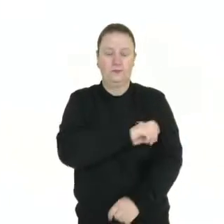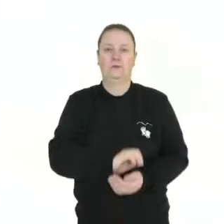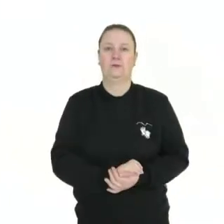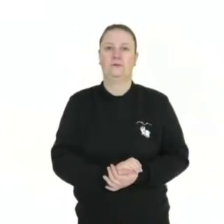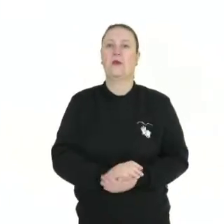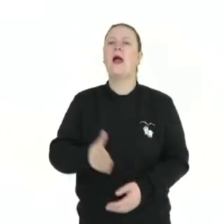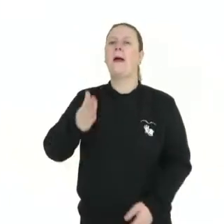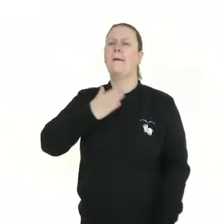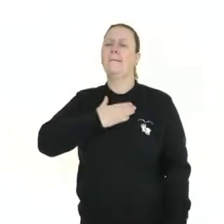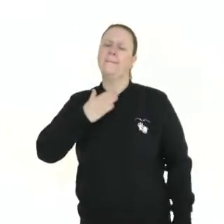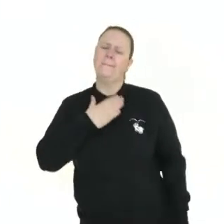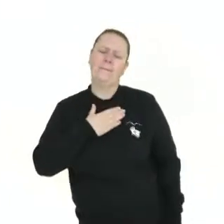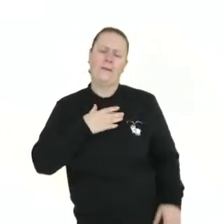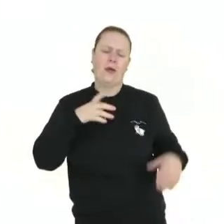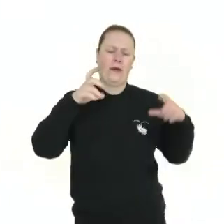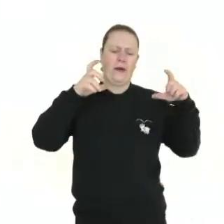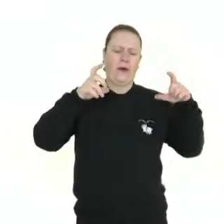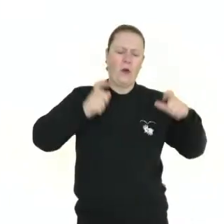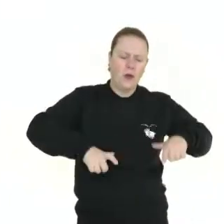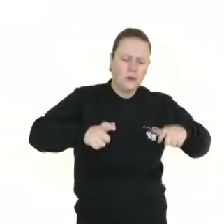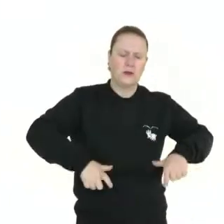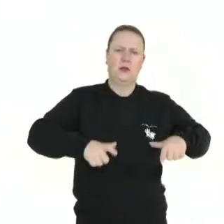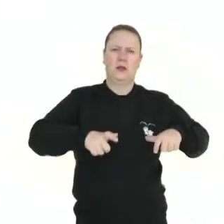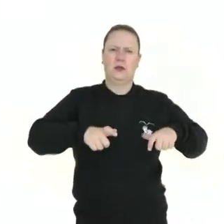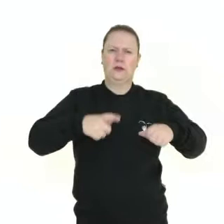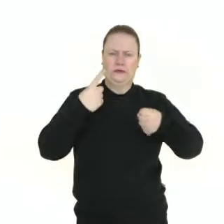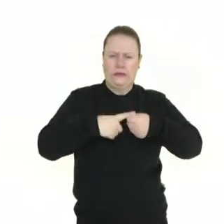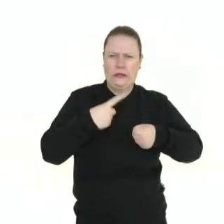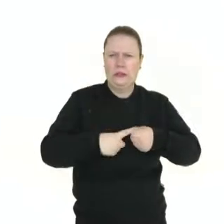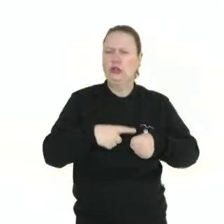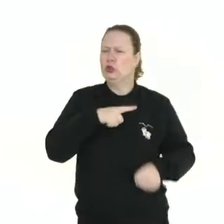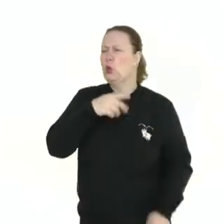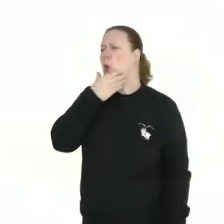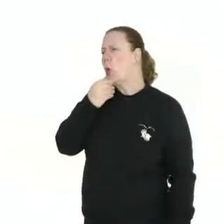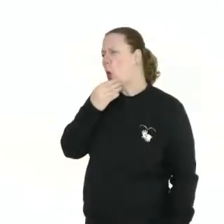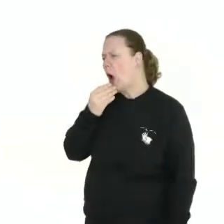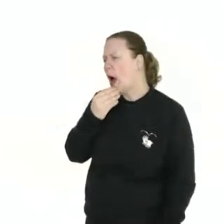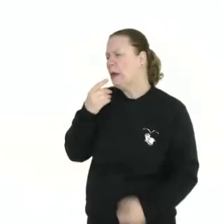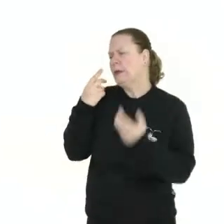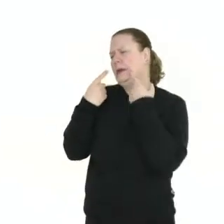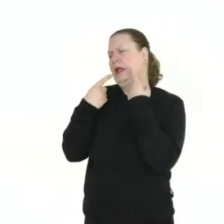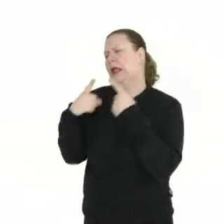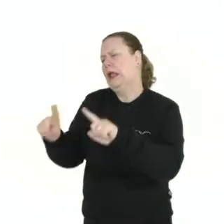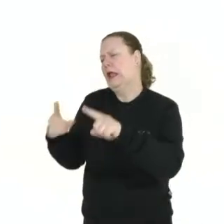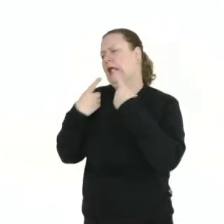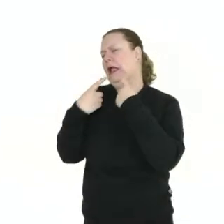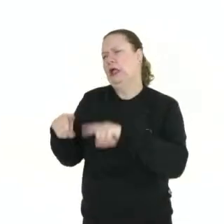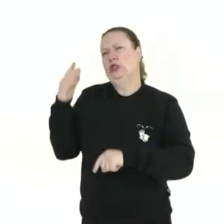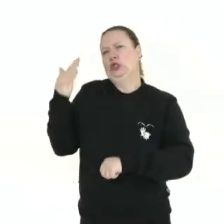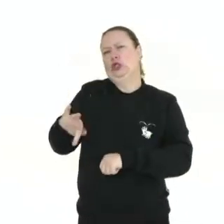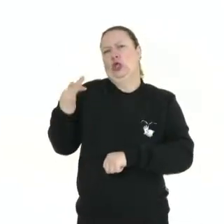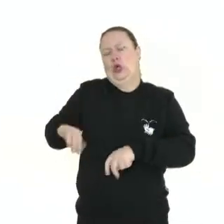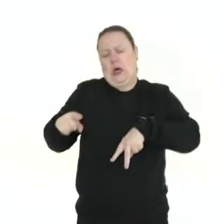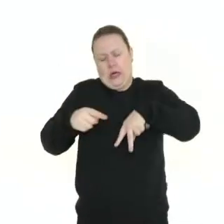minha terra tinha um caboclo que vivia reclamando de dor na perna.